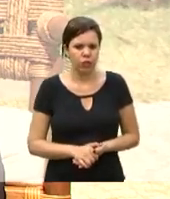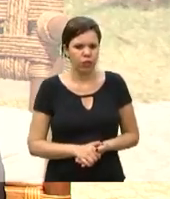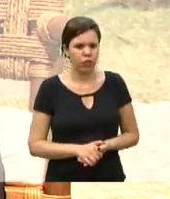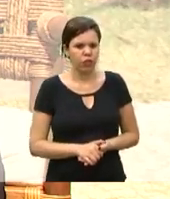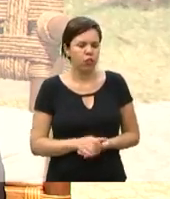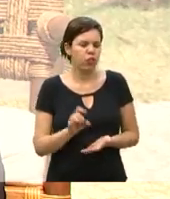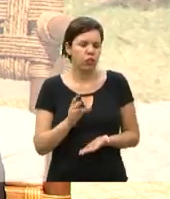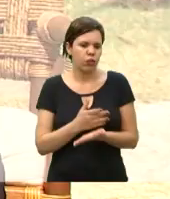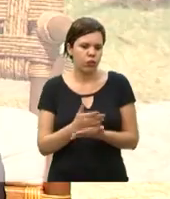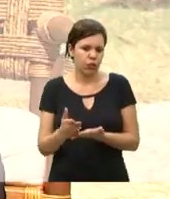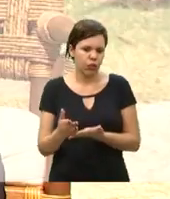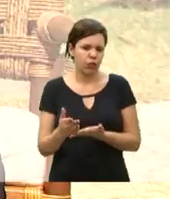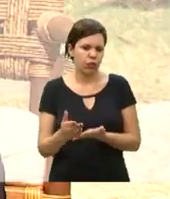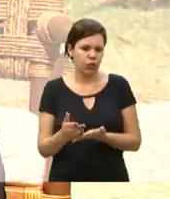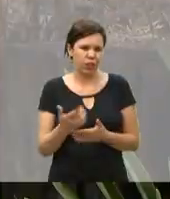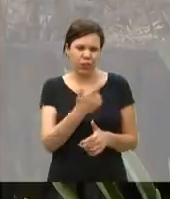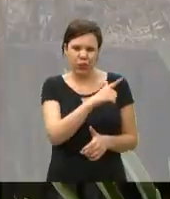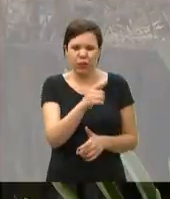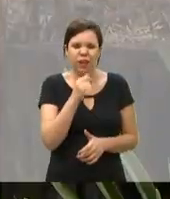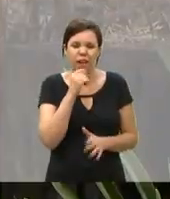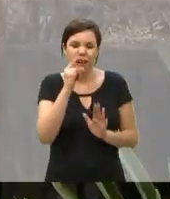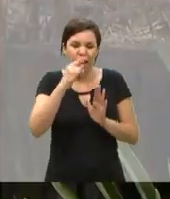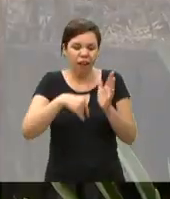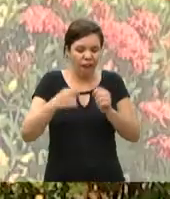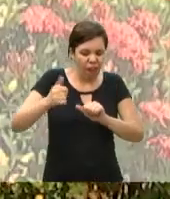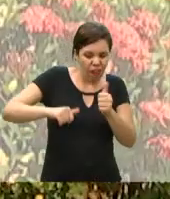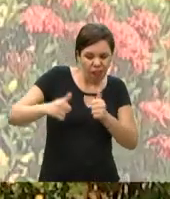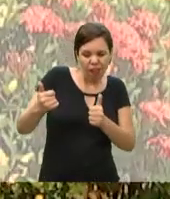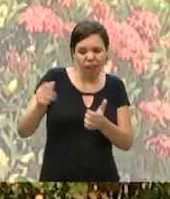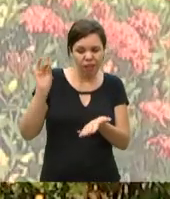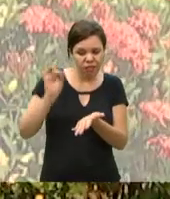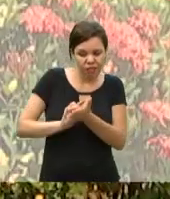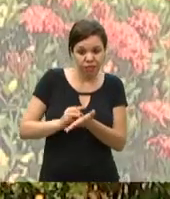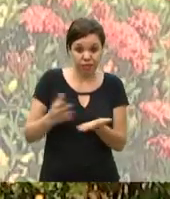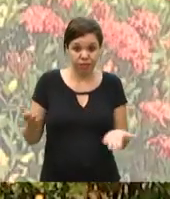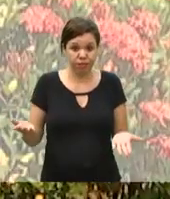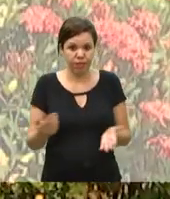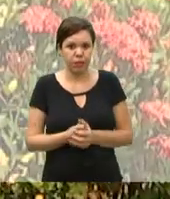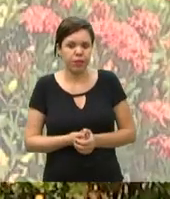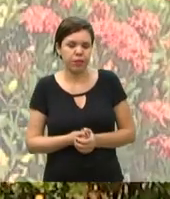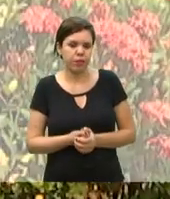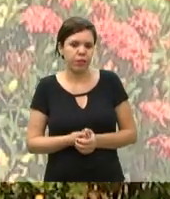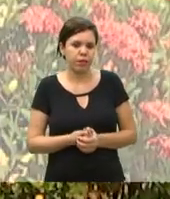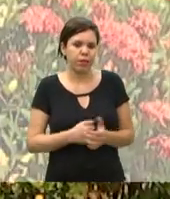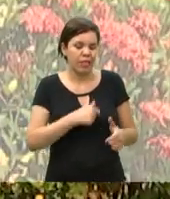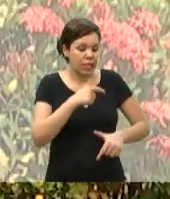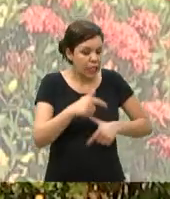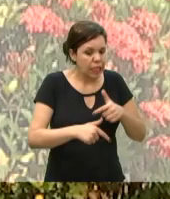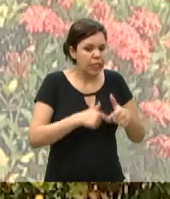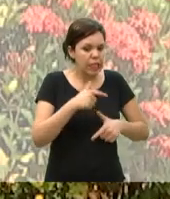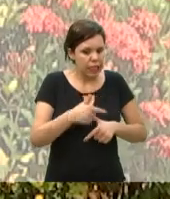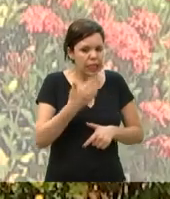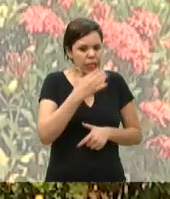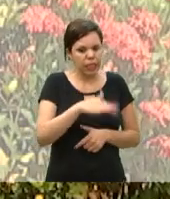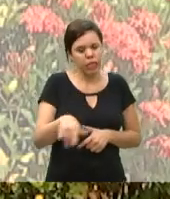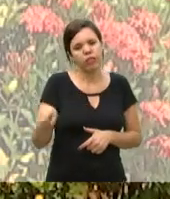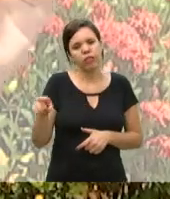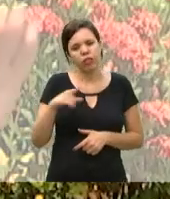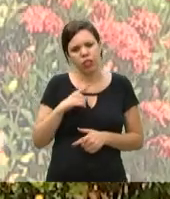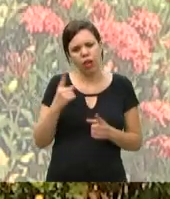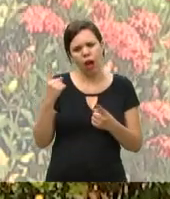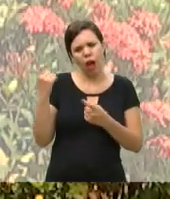no início sem diagnóstico, tá certo? Trabalhando com crianças que